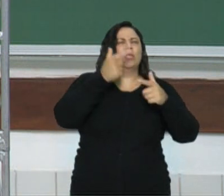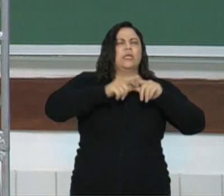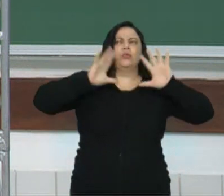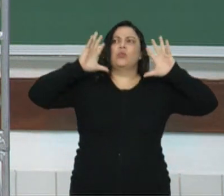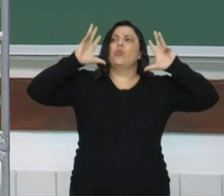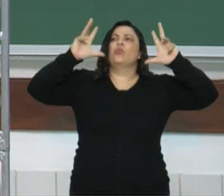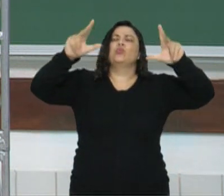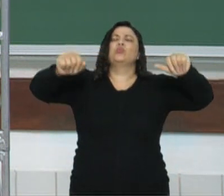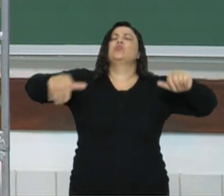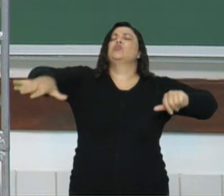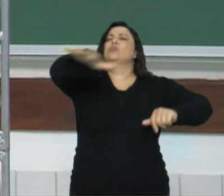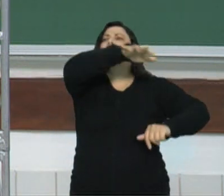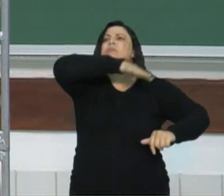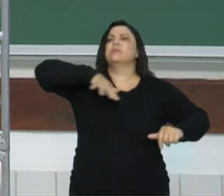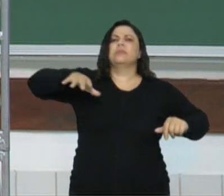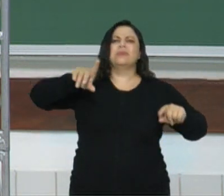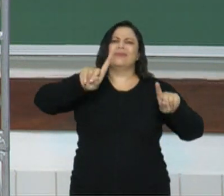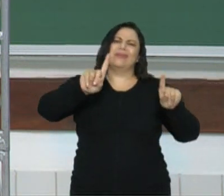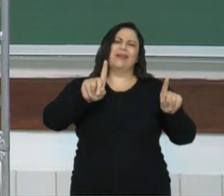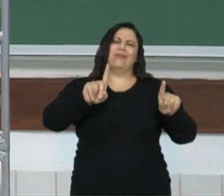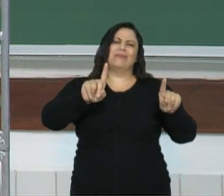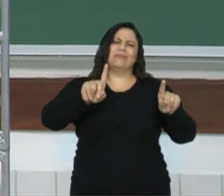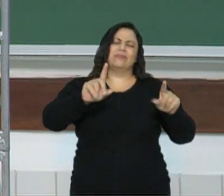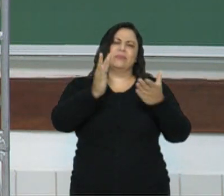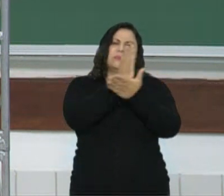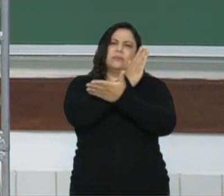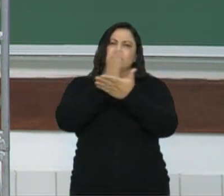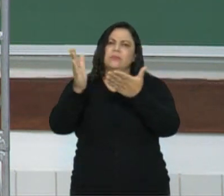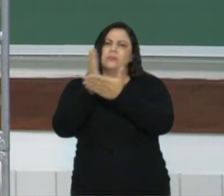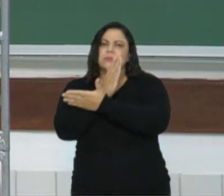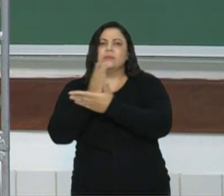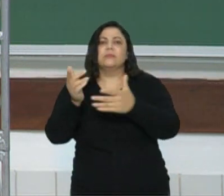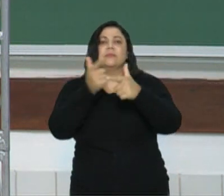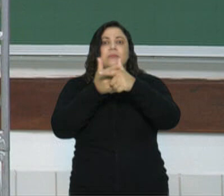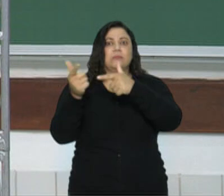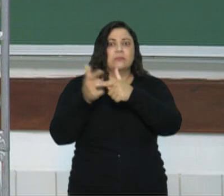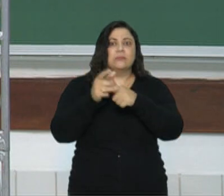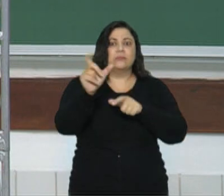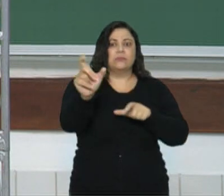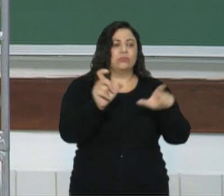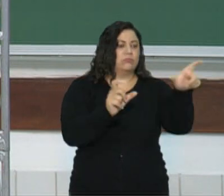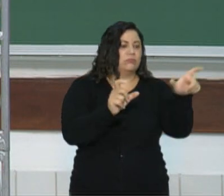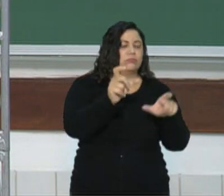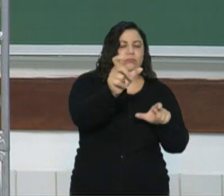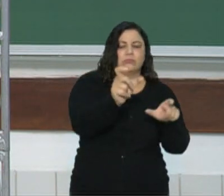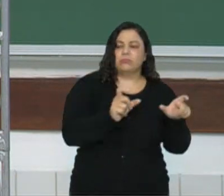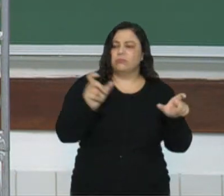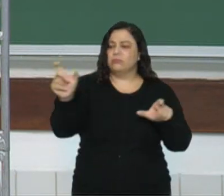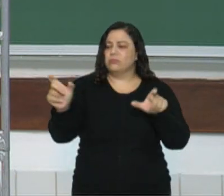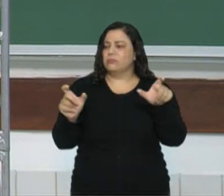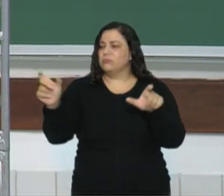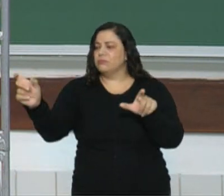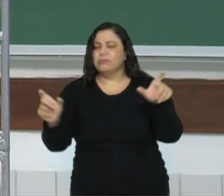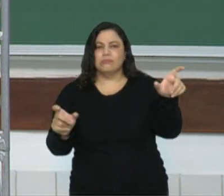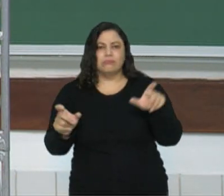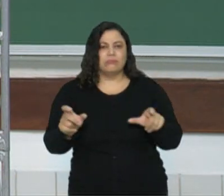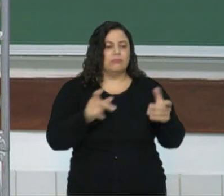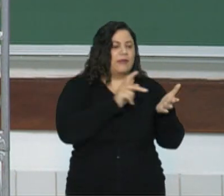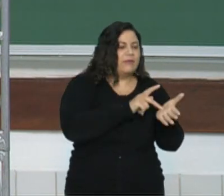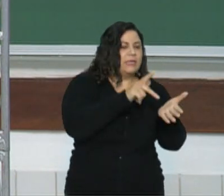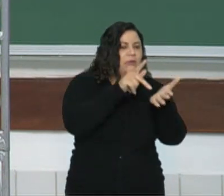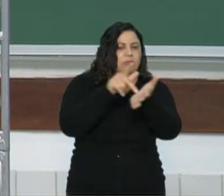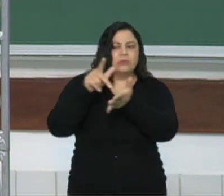meio complicado. Então, pega esse problema e divida ele em partes menores. E vai vendo a verdade de cada